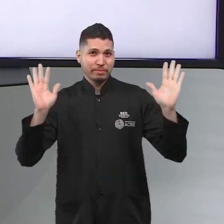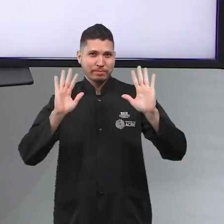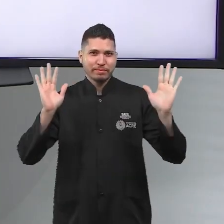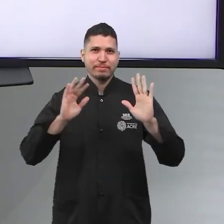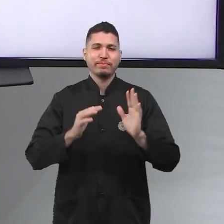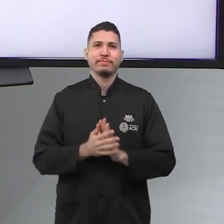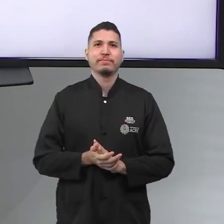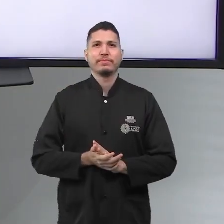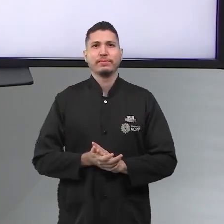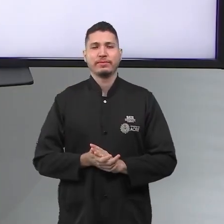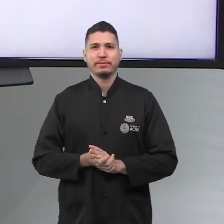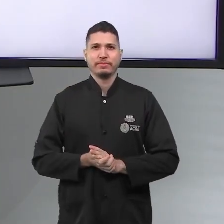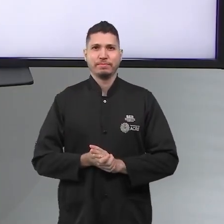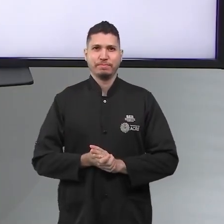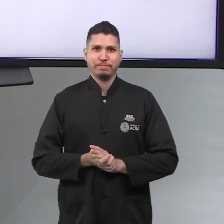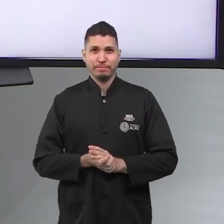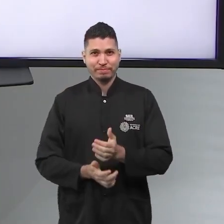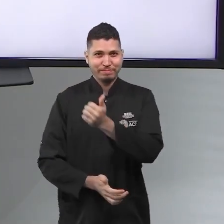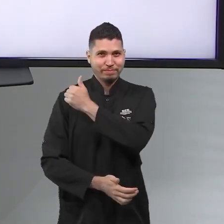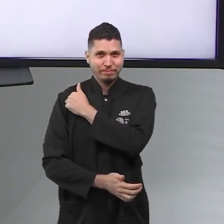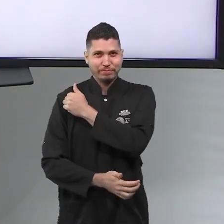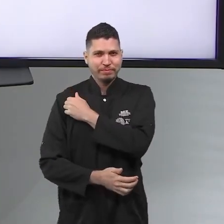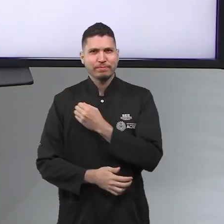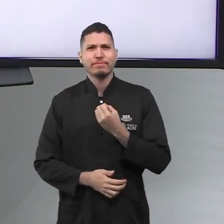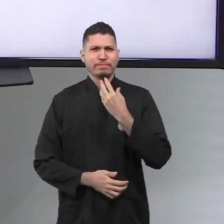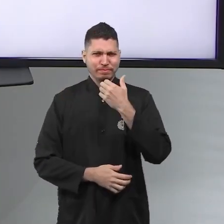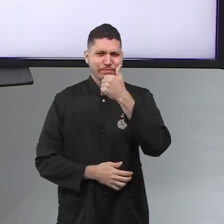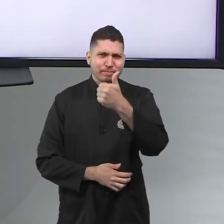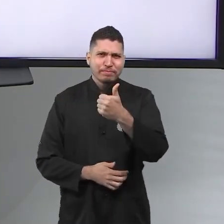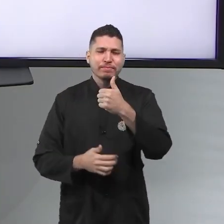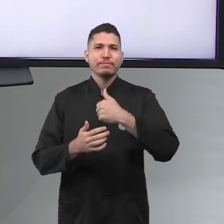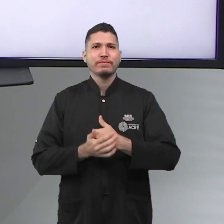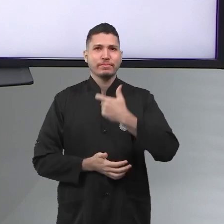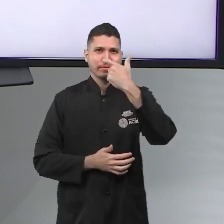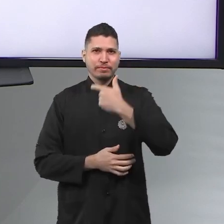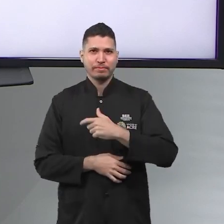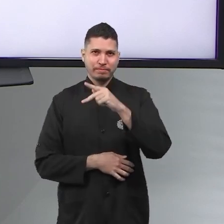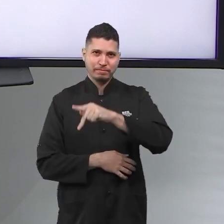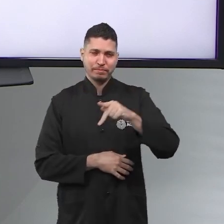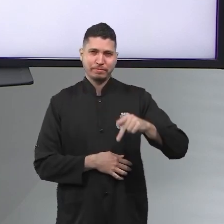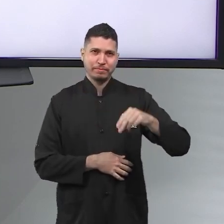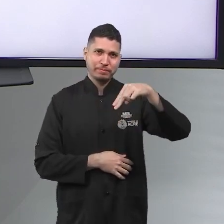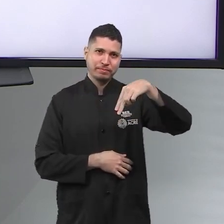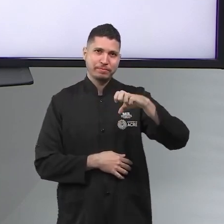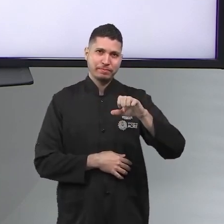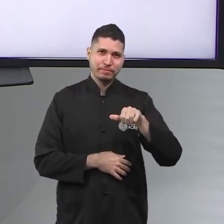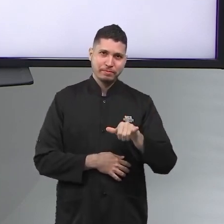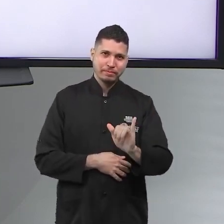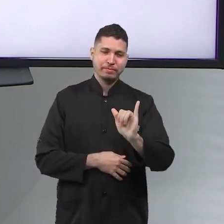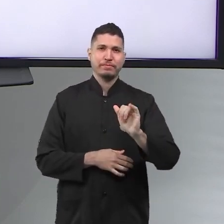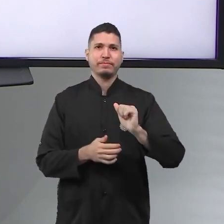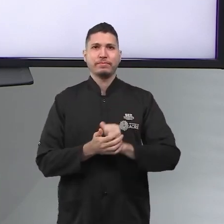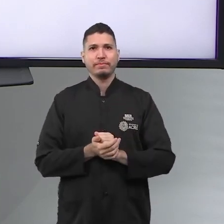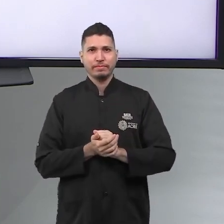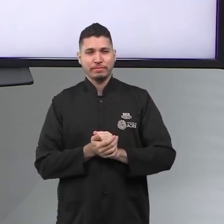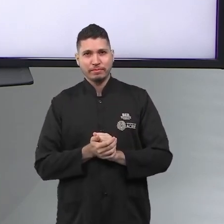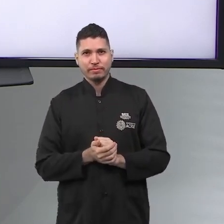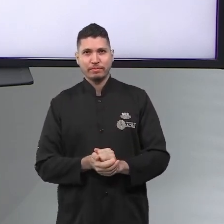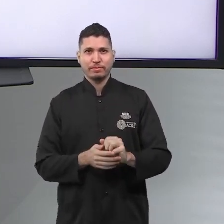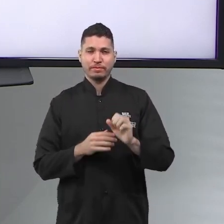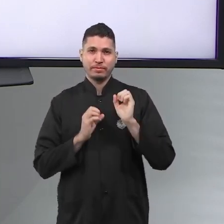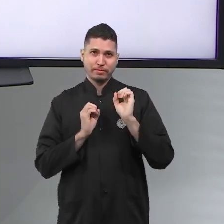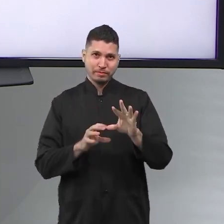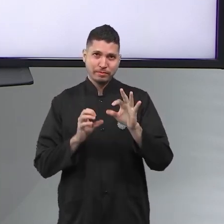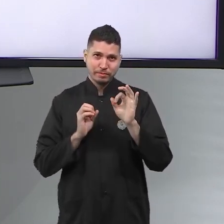Olá a todos os alunos e alunas, tudo bem com vocês? Eu sou o professor Ney Araújo, professor da Rede Pública de